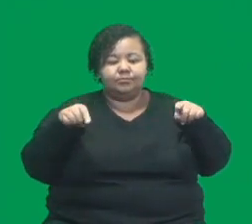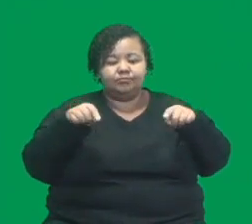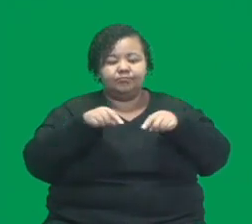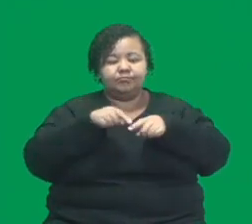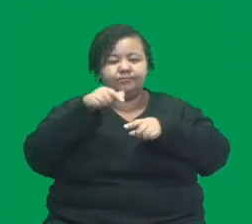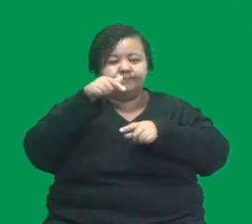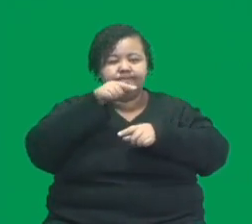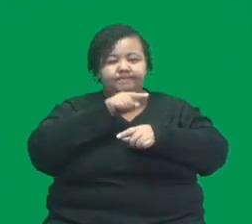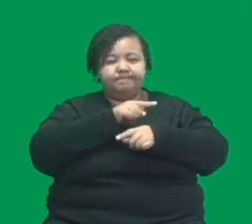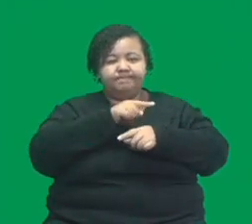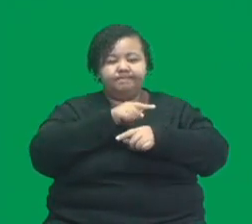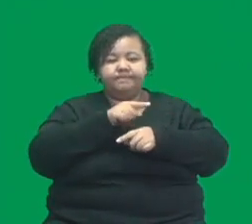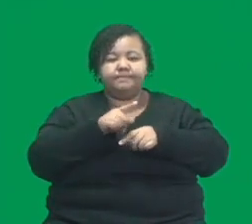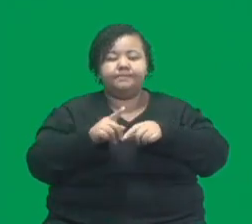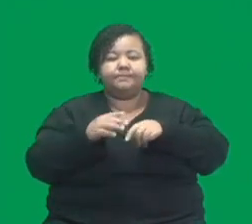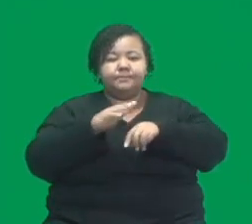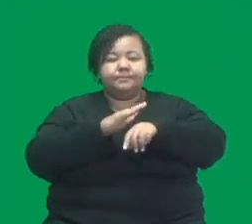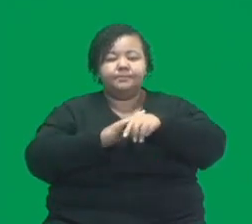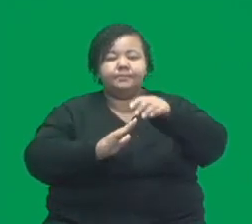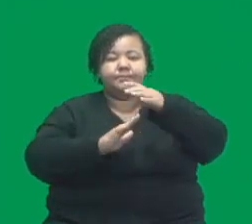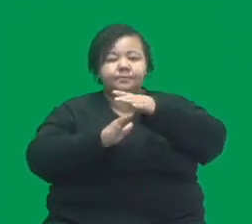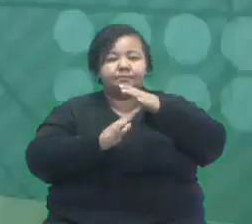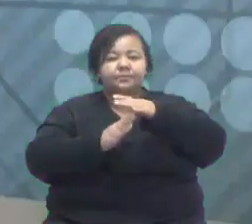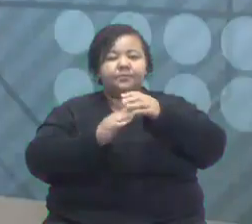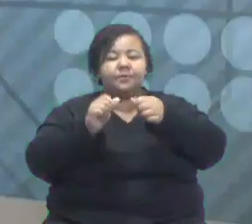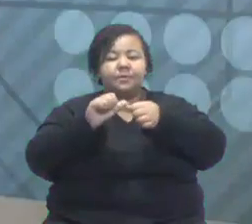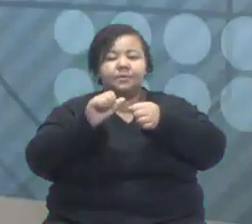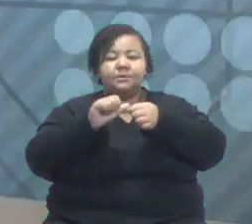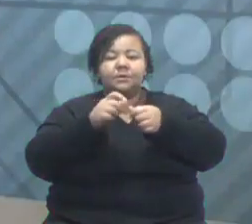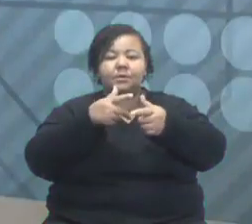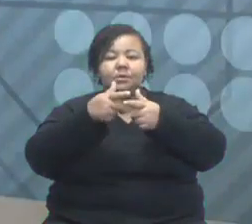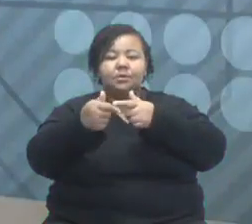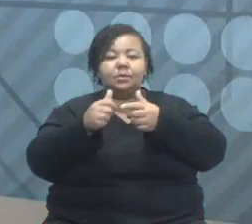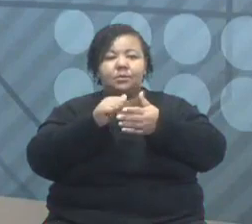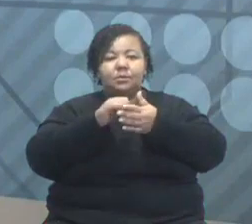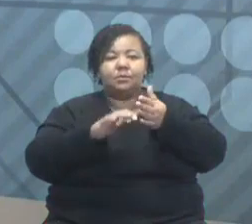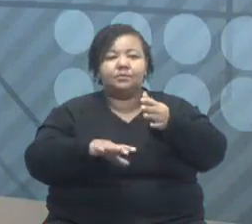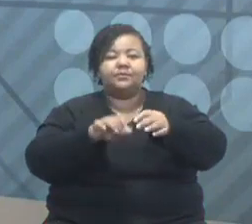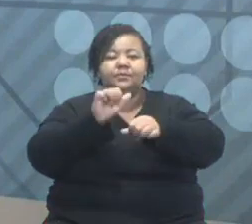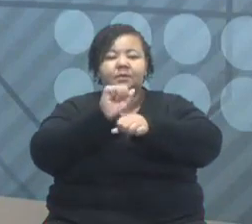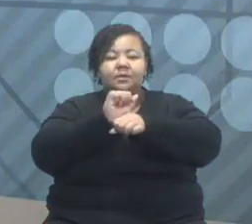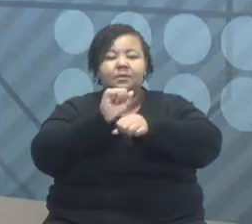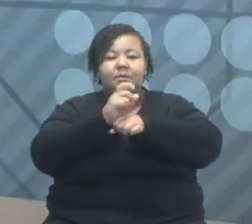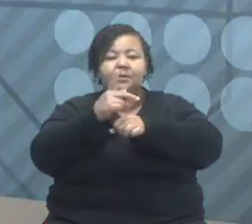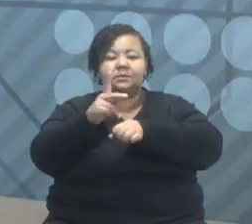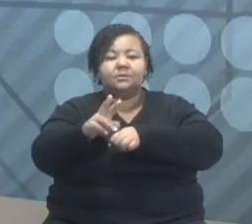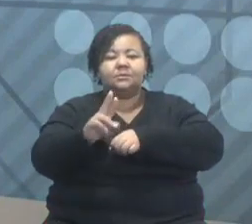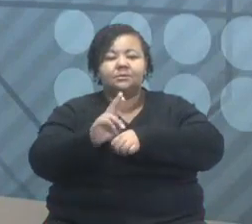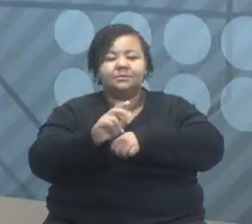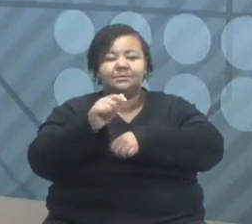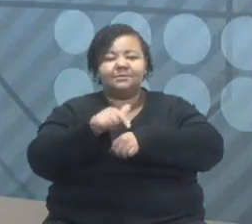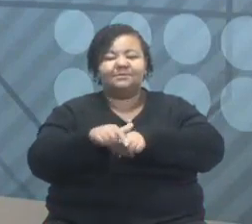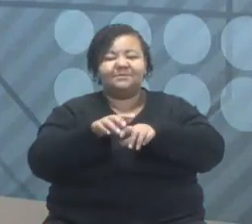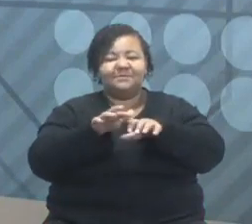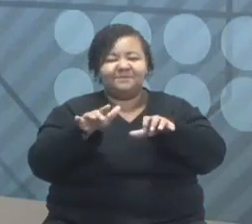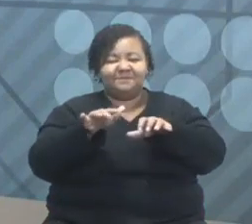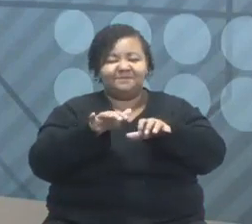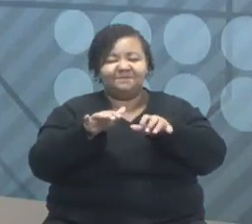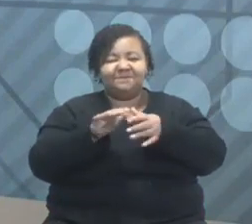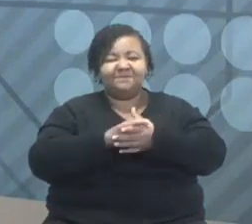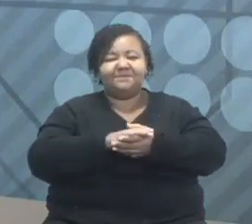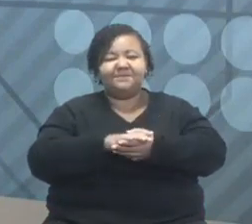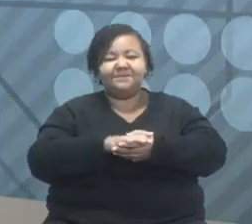representação aqui. Darei um tempo para que você resolva essa atividade e aguardo a sua contribuição no nosso chat.